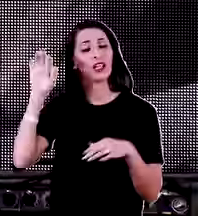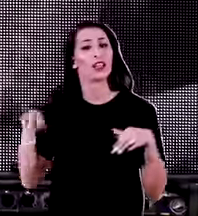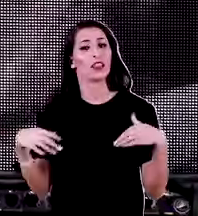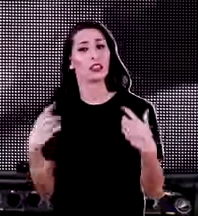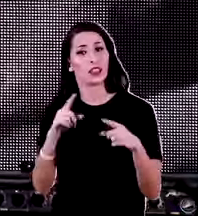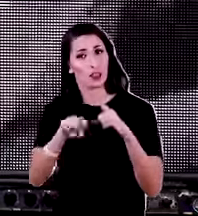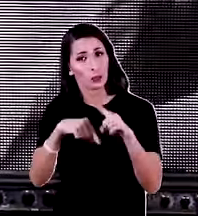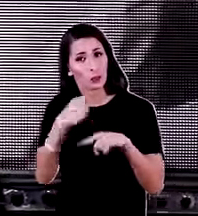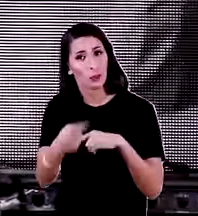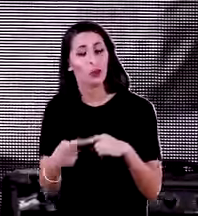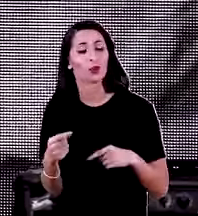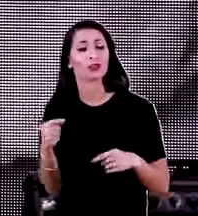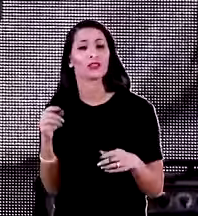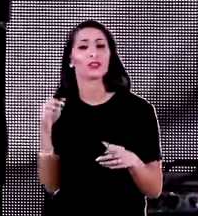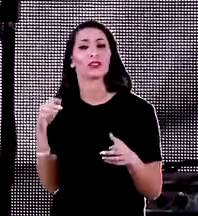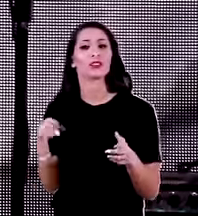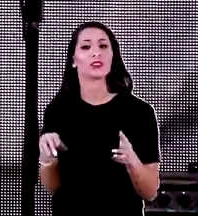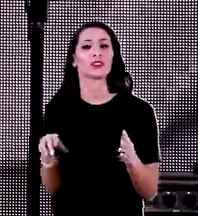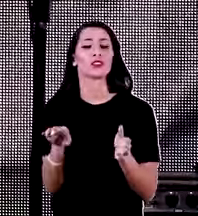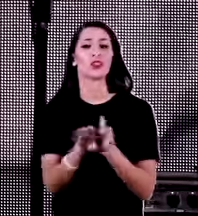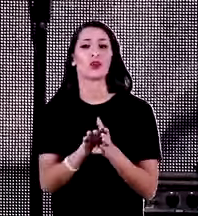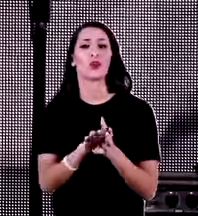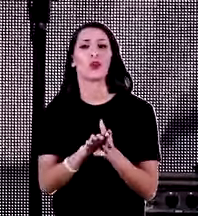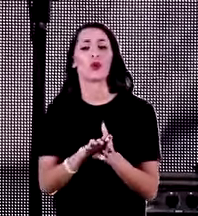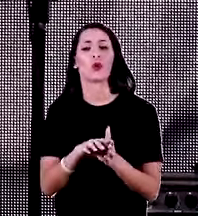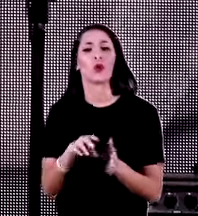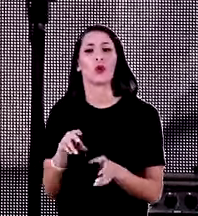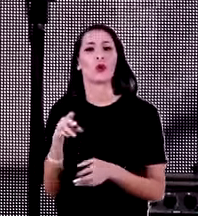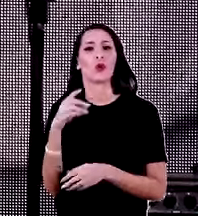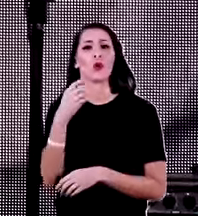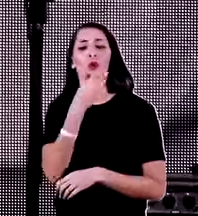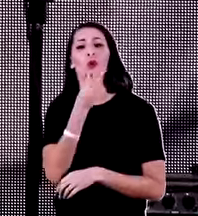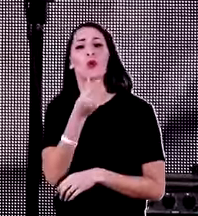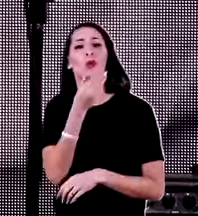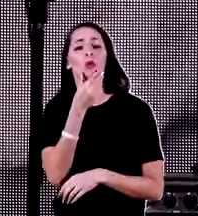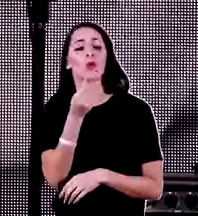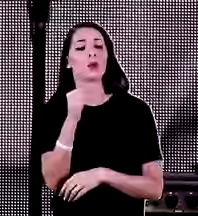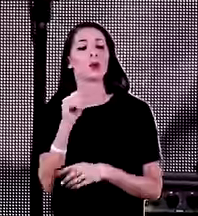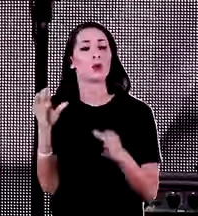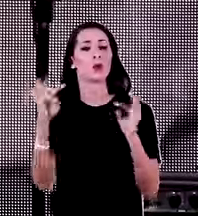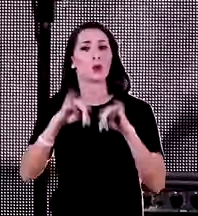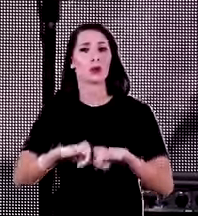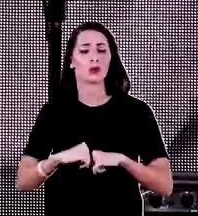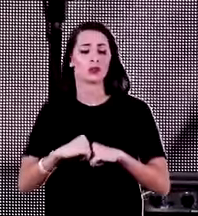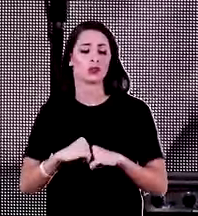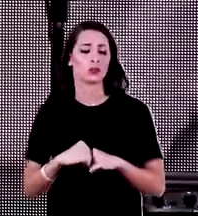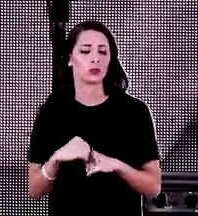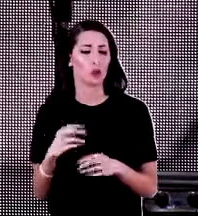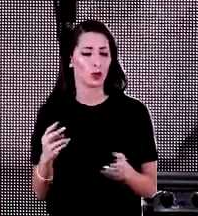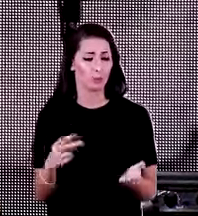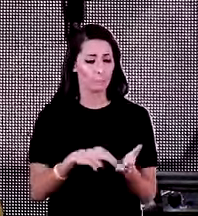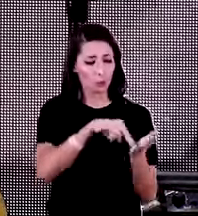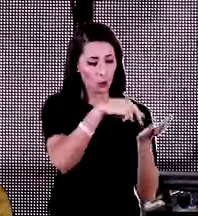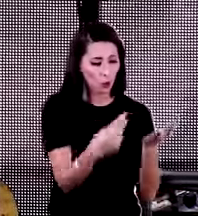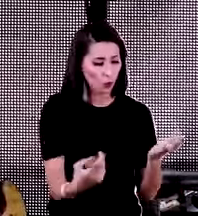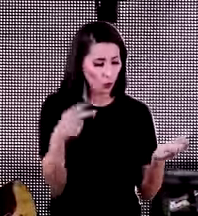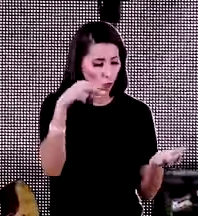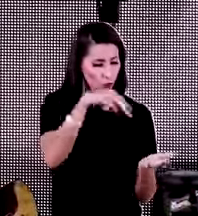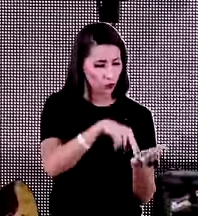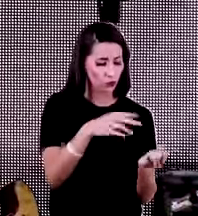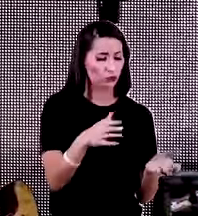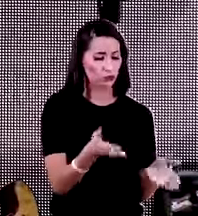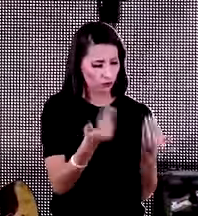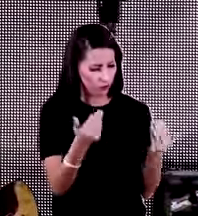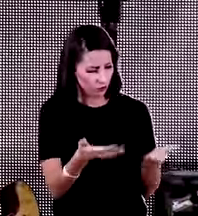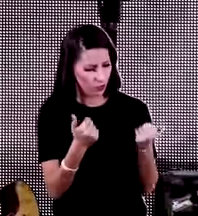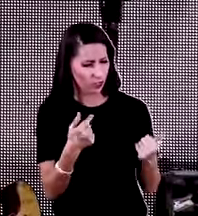ele dissesse, ei, o homem pulou dentro do buraco com ele. E disse assim, eu já caí nesse buraco e eu sei sair, bora que eu vou